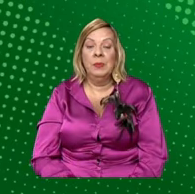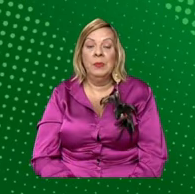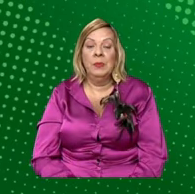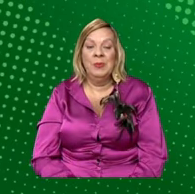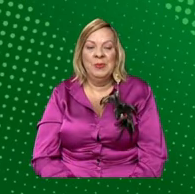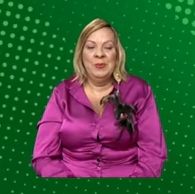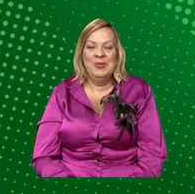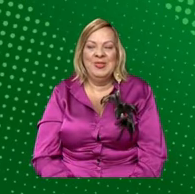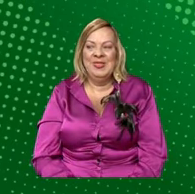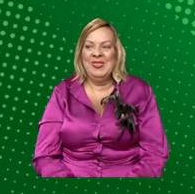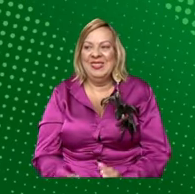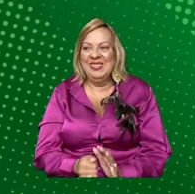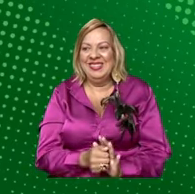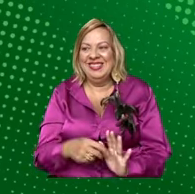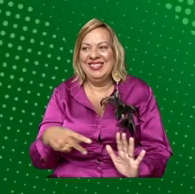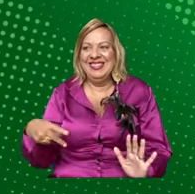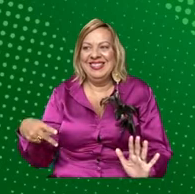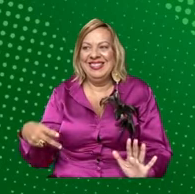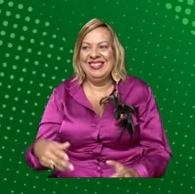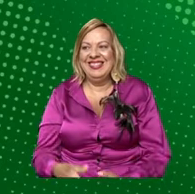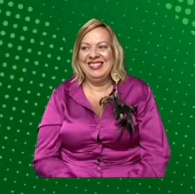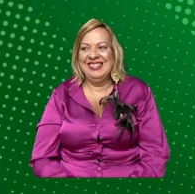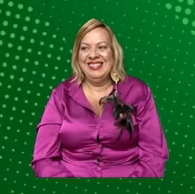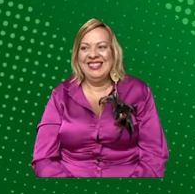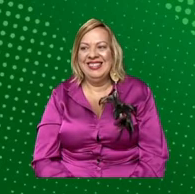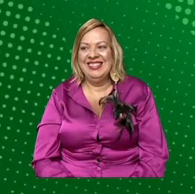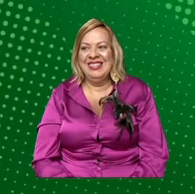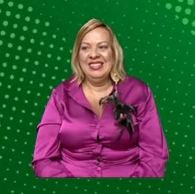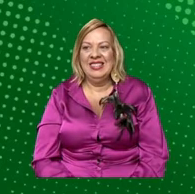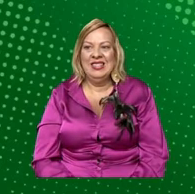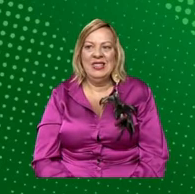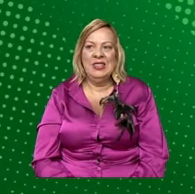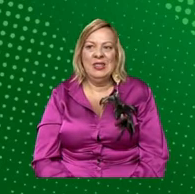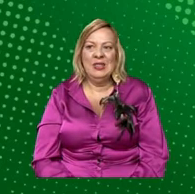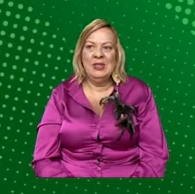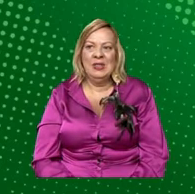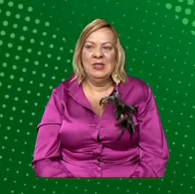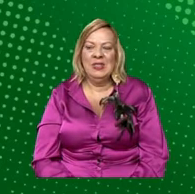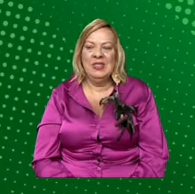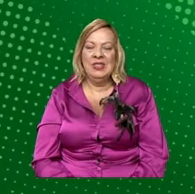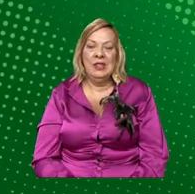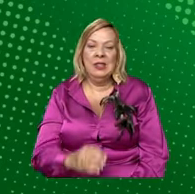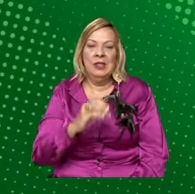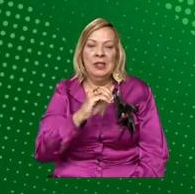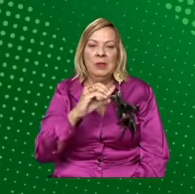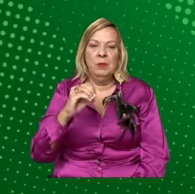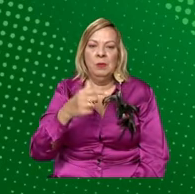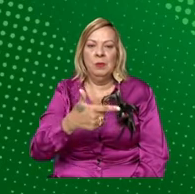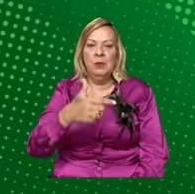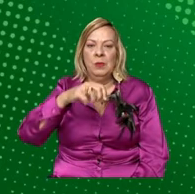pelo aplicativo, sim, faturou. Penúltimo da primeira leva aqui, o